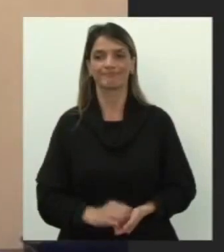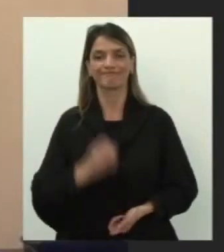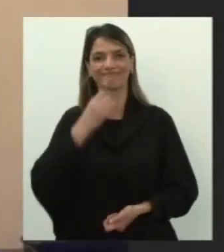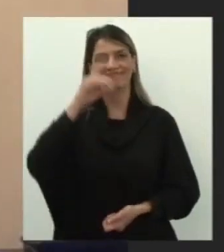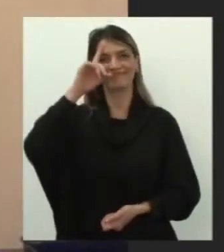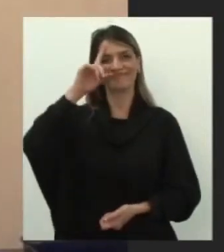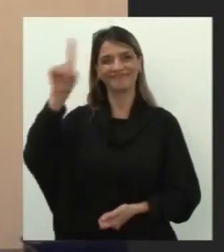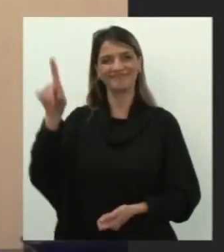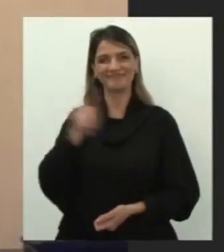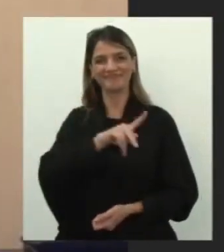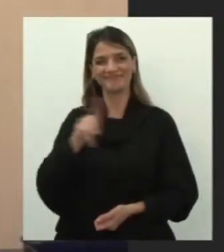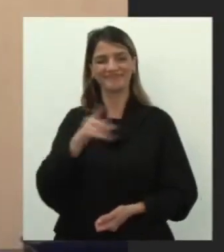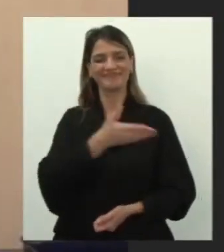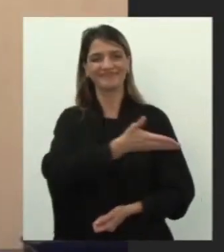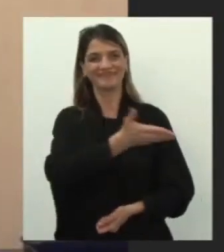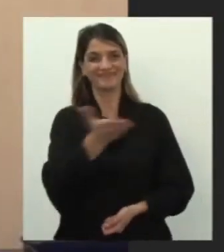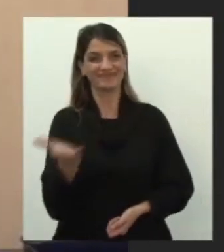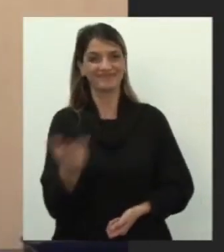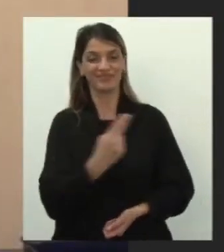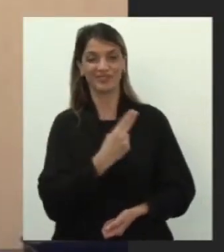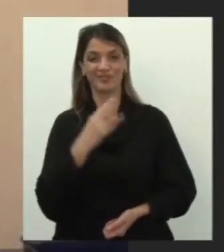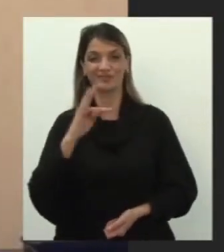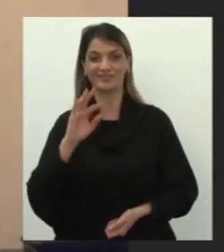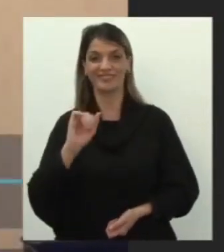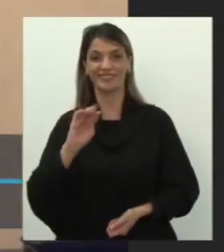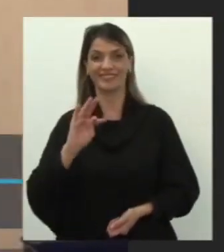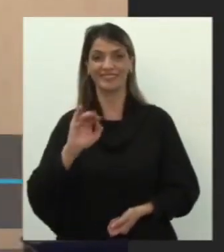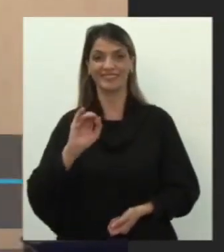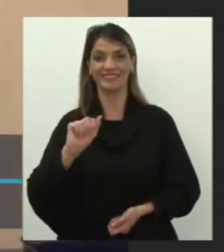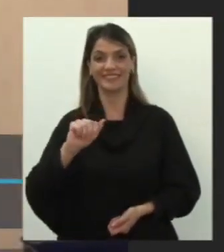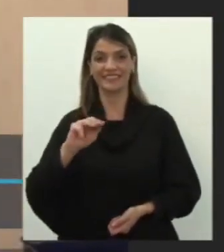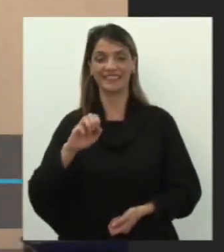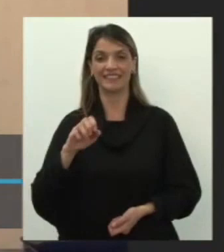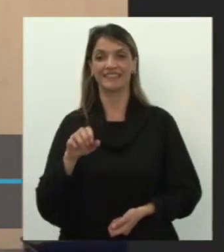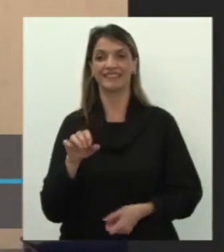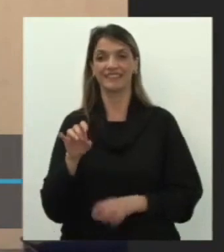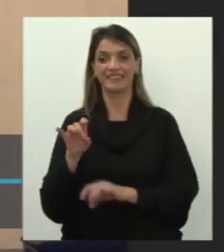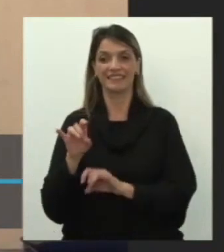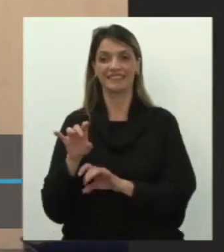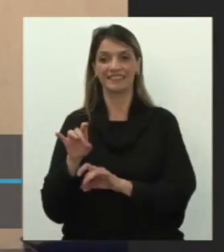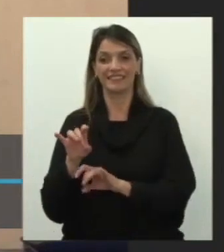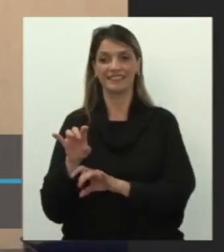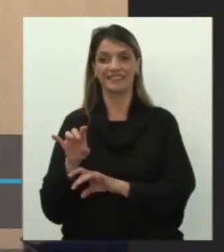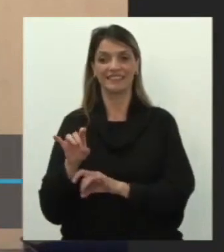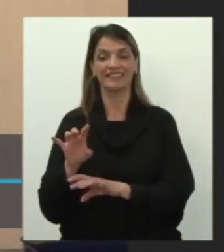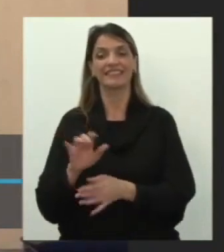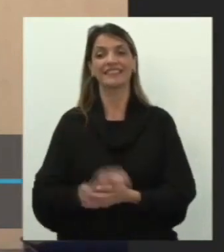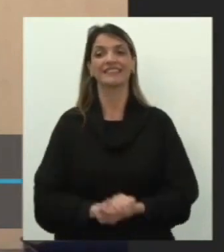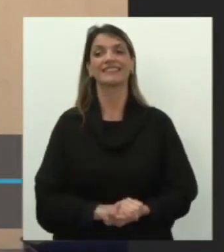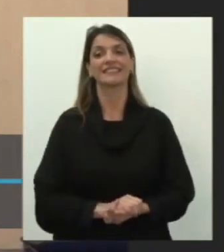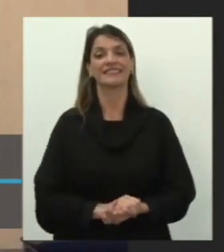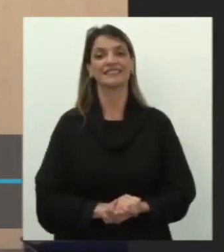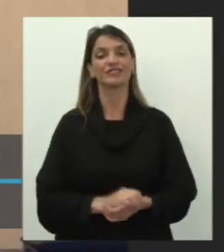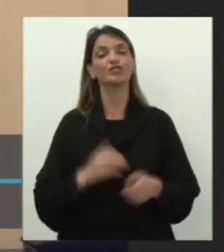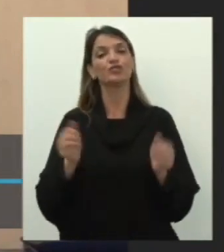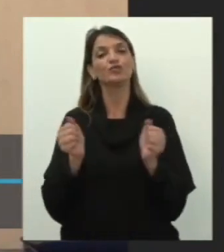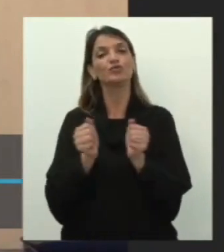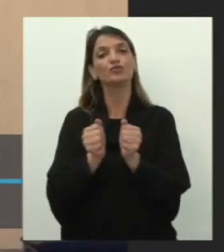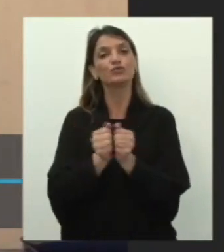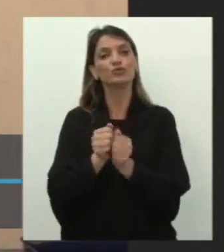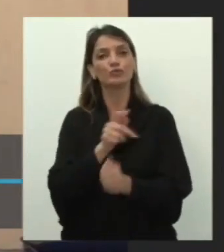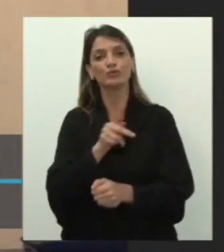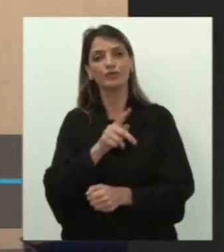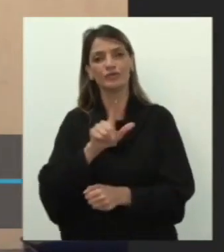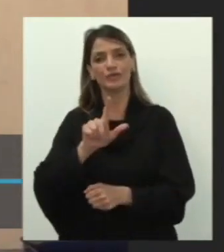Bom dia, professores. Meu nome é Tatiane, sou técnica da EFAP. Já estou acompanhada da